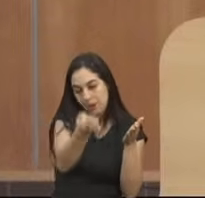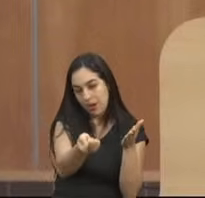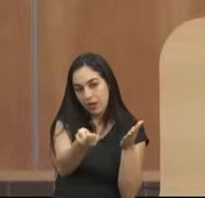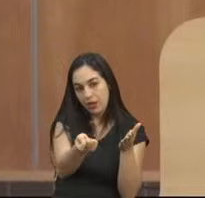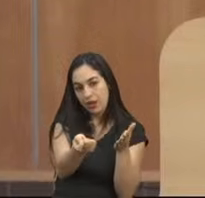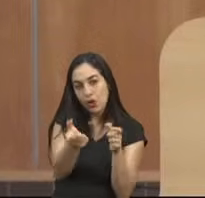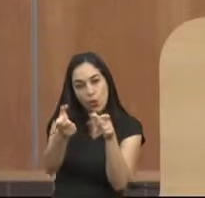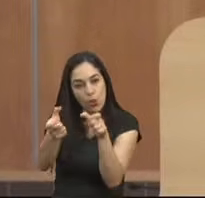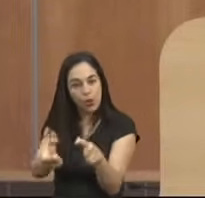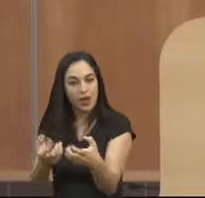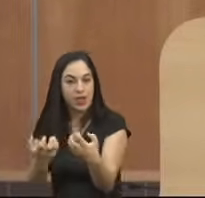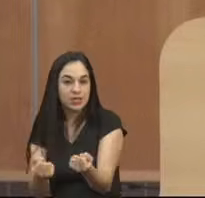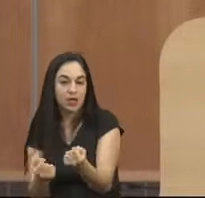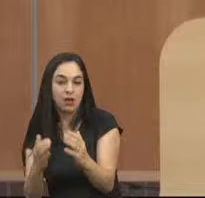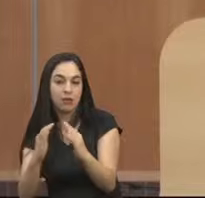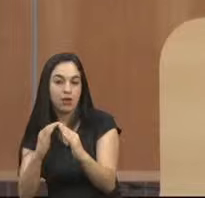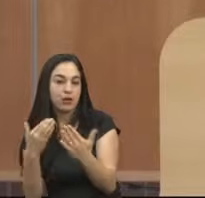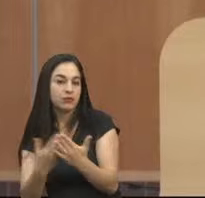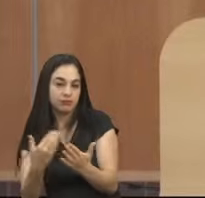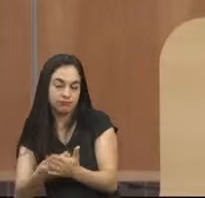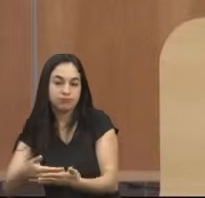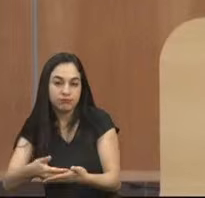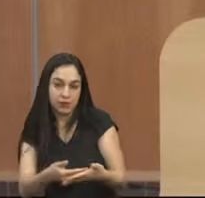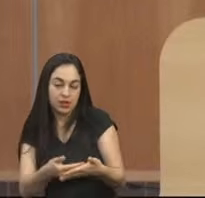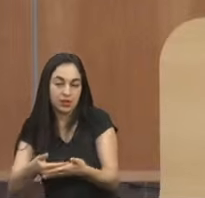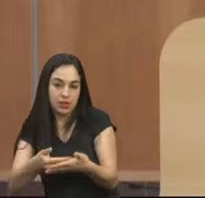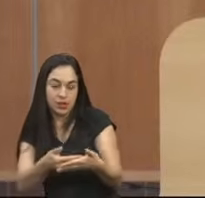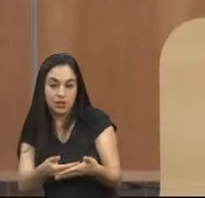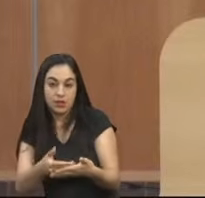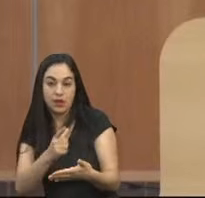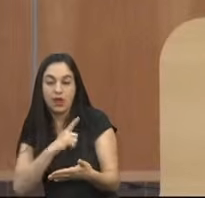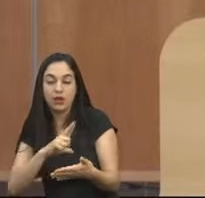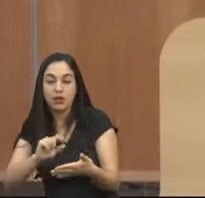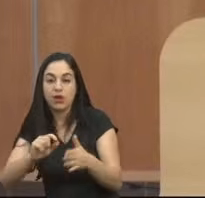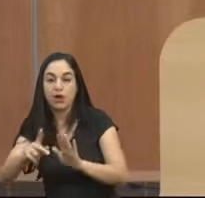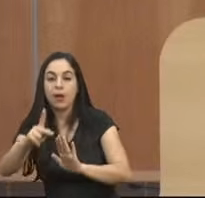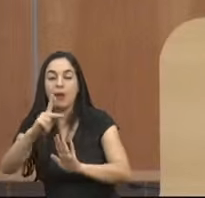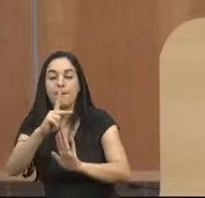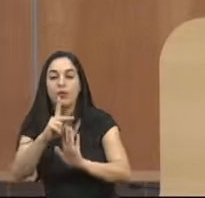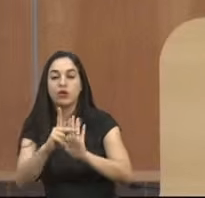creches. Dentro da função e subfunção a gente tem projetos,